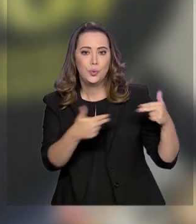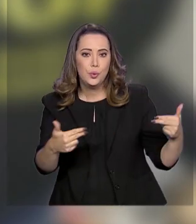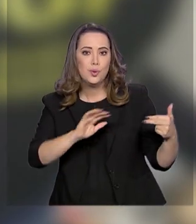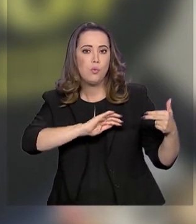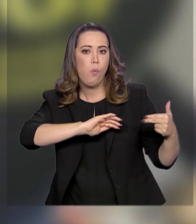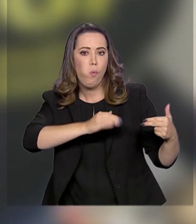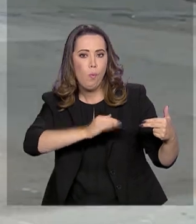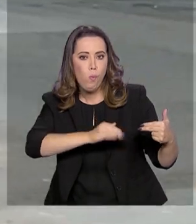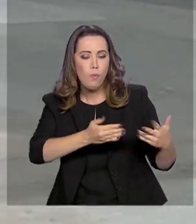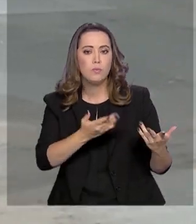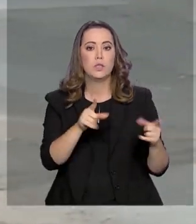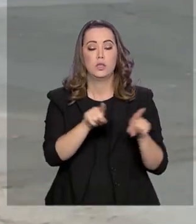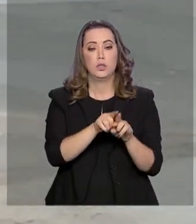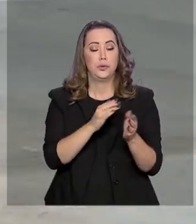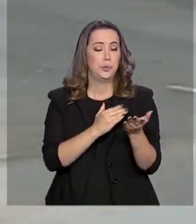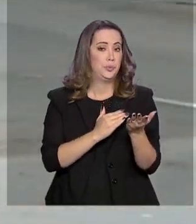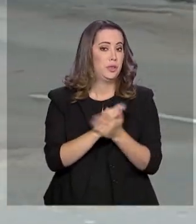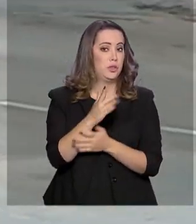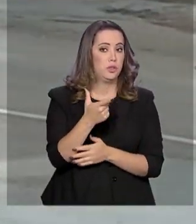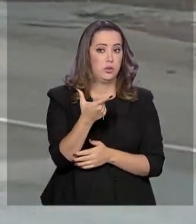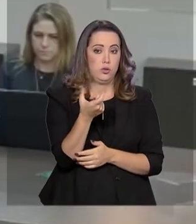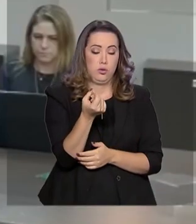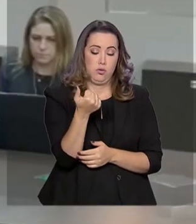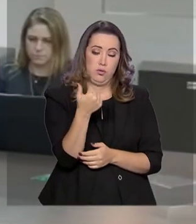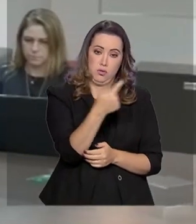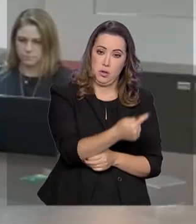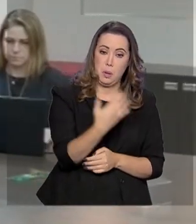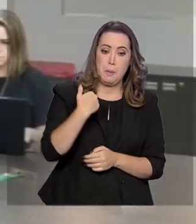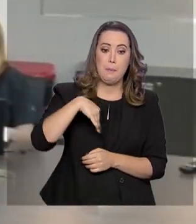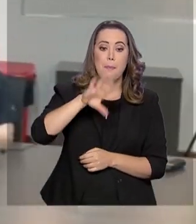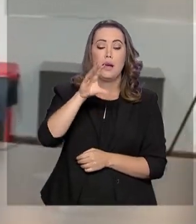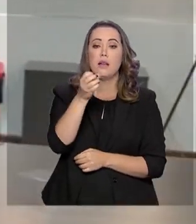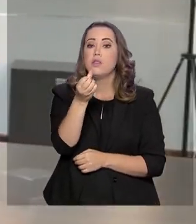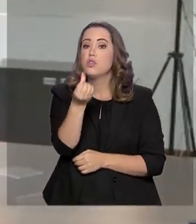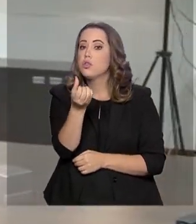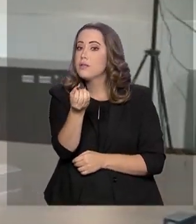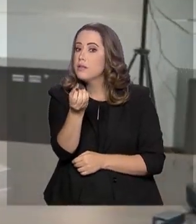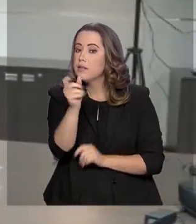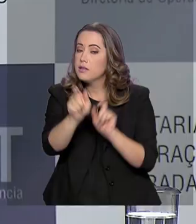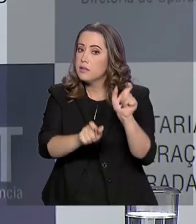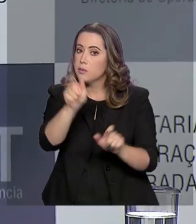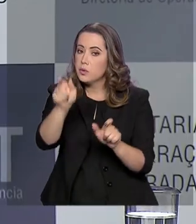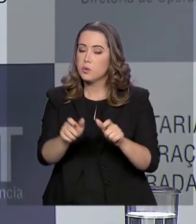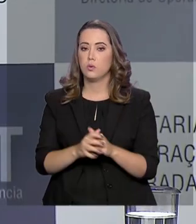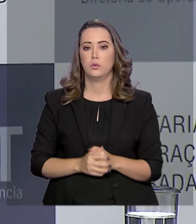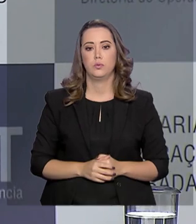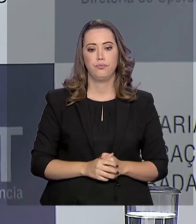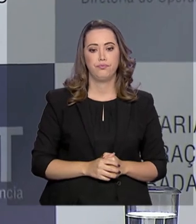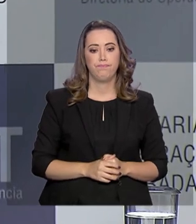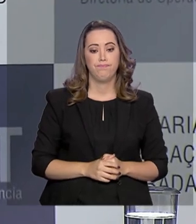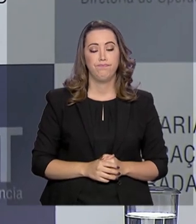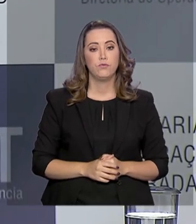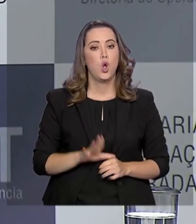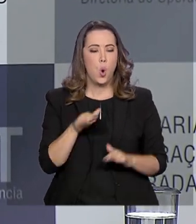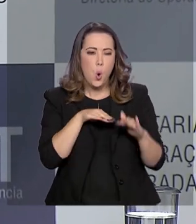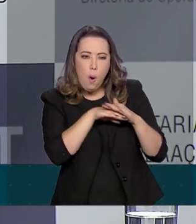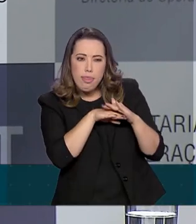primeira fase da Operação, em 2017, mais de 600 pessoas já foram presas. Armazenamento,